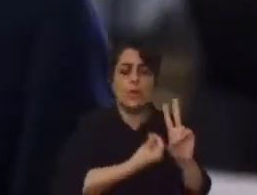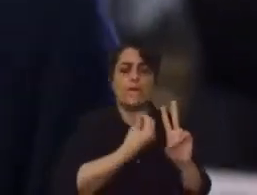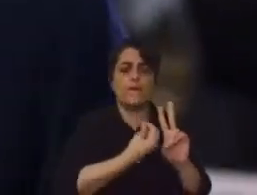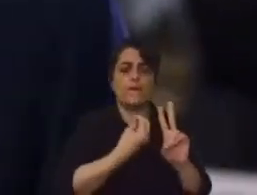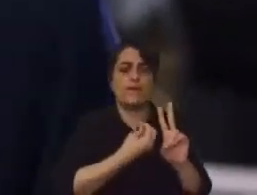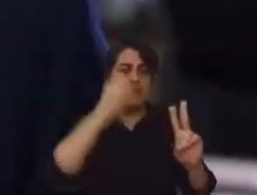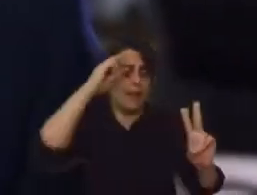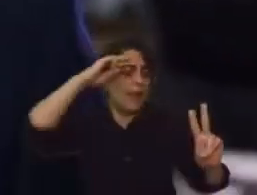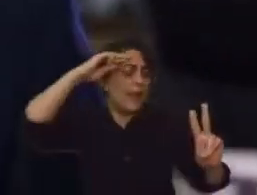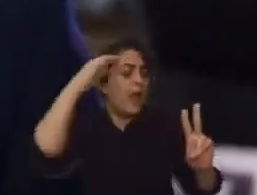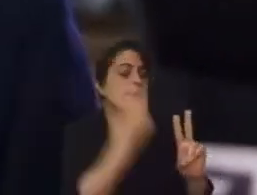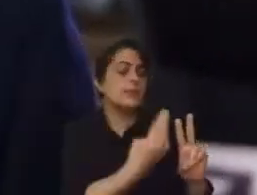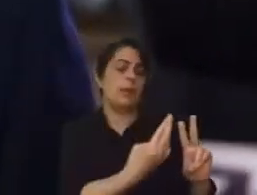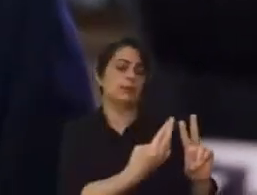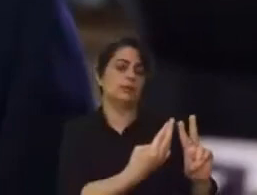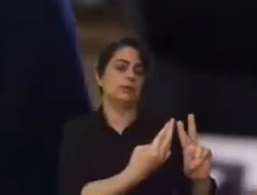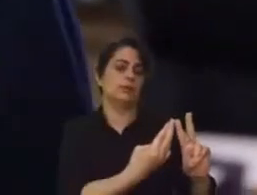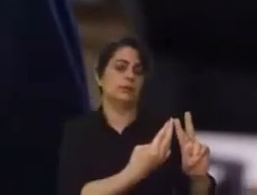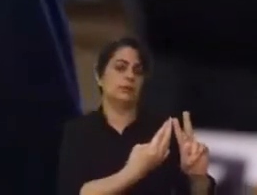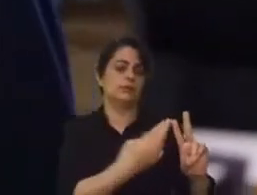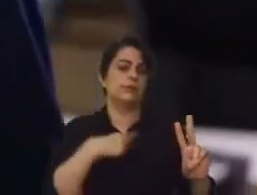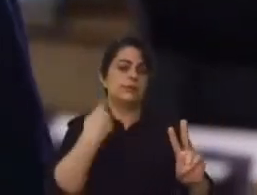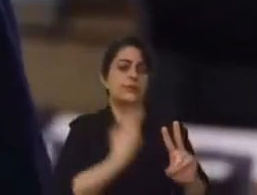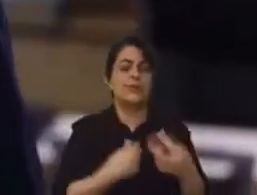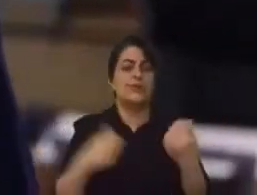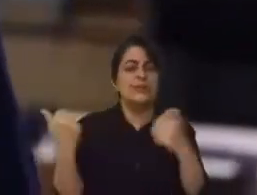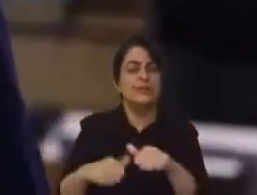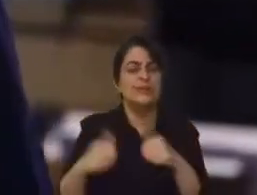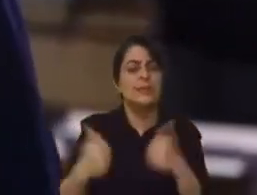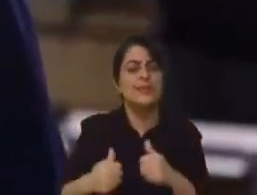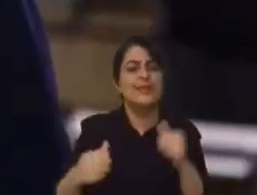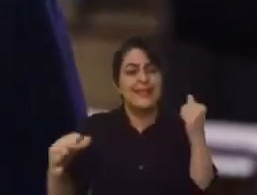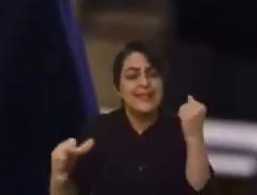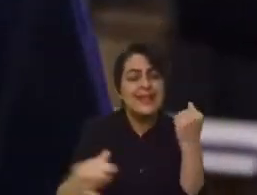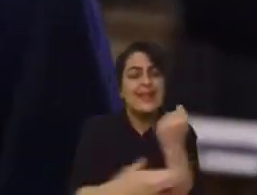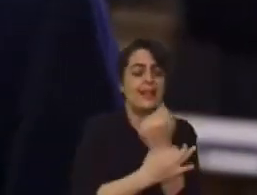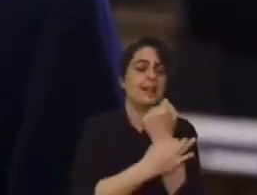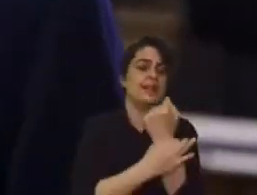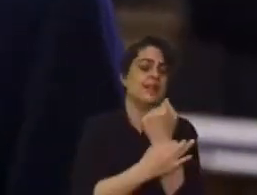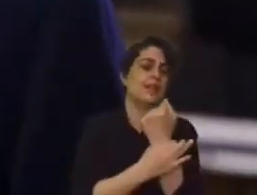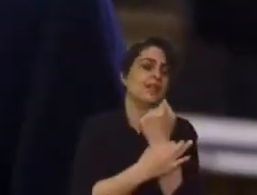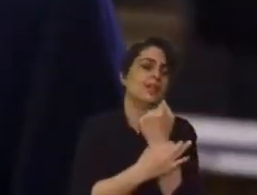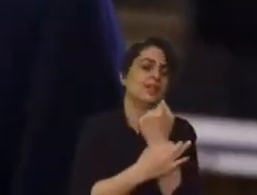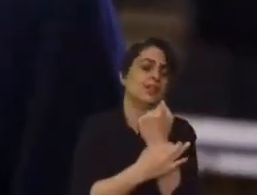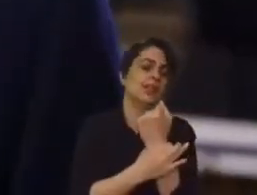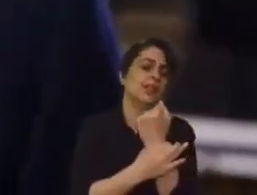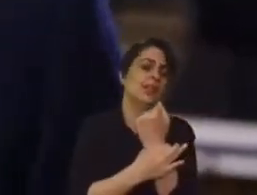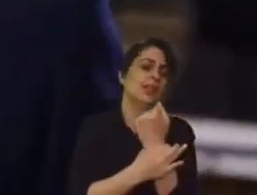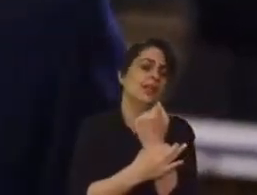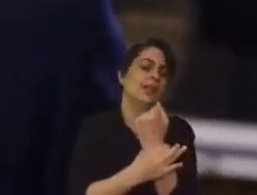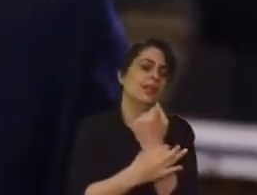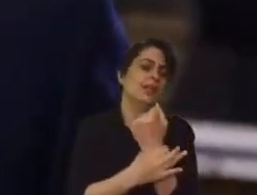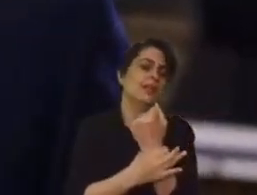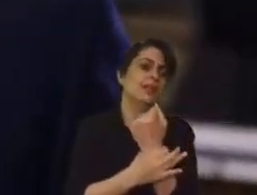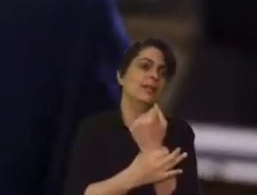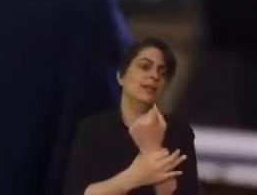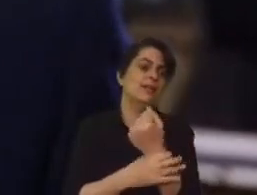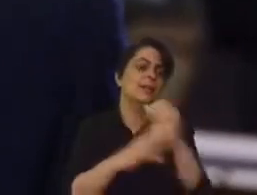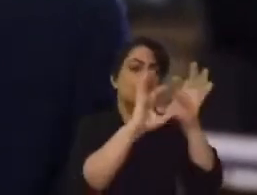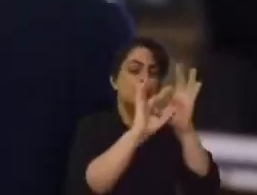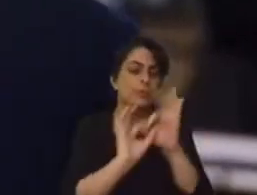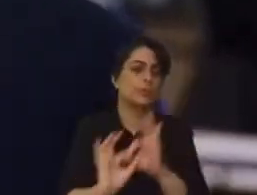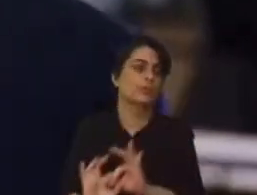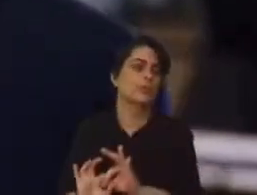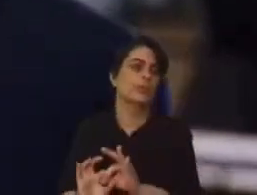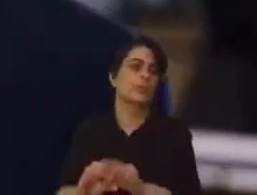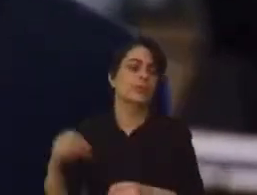garantir efetivamente, sabe, que um novo mundo do trabalho está para ser construído, companheiro Sérgio Nobre, e